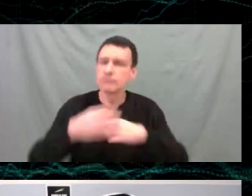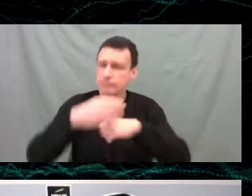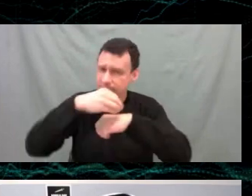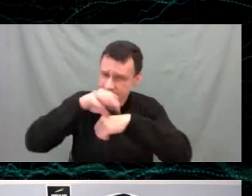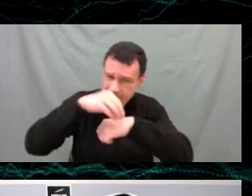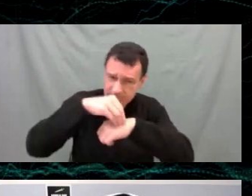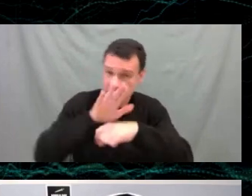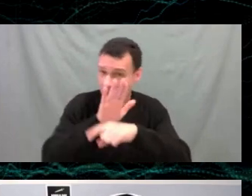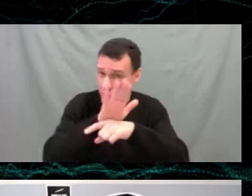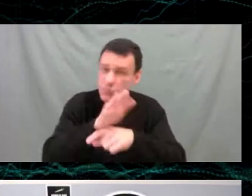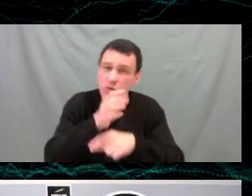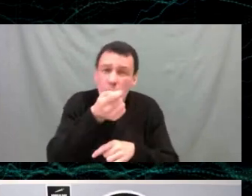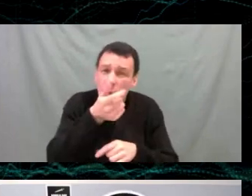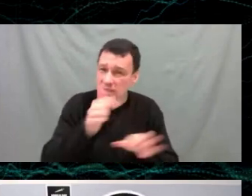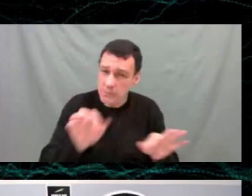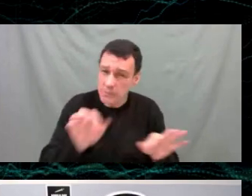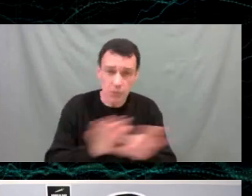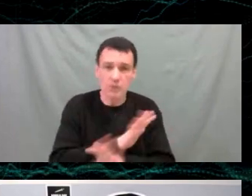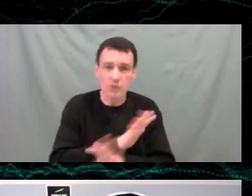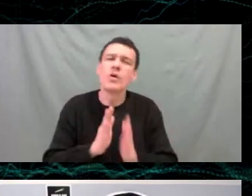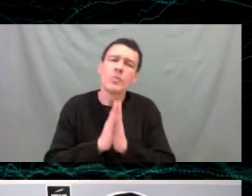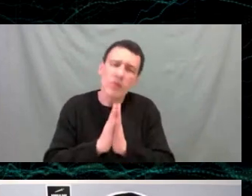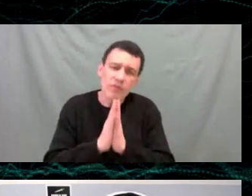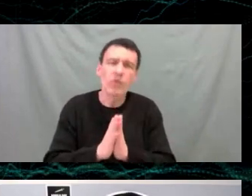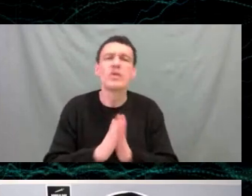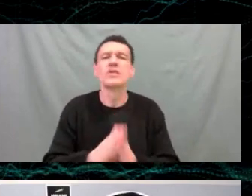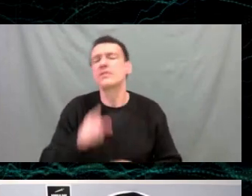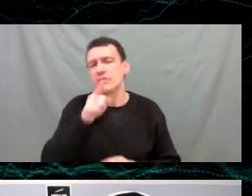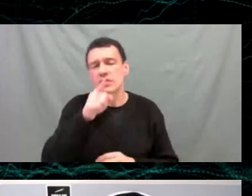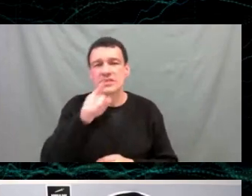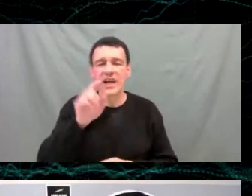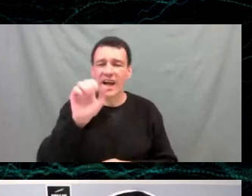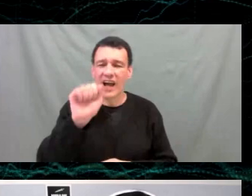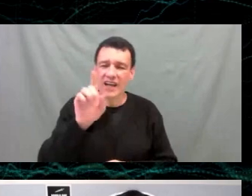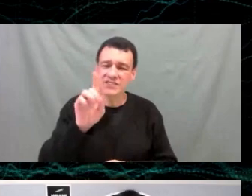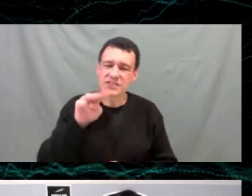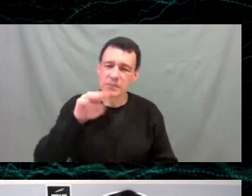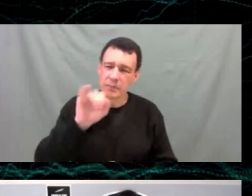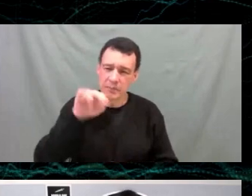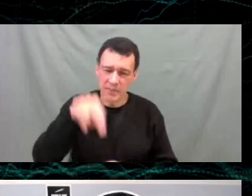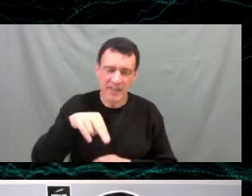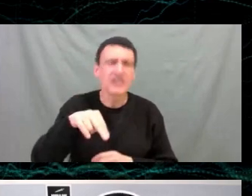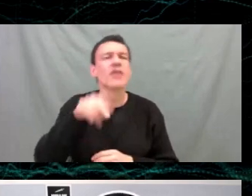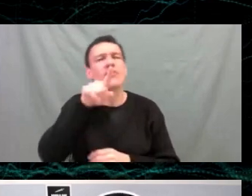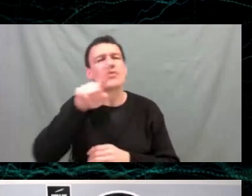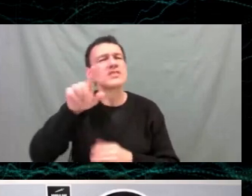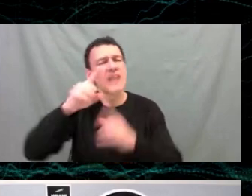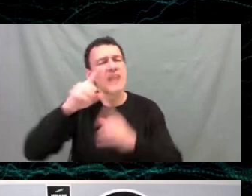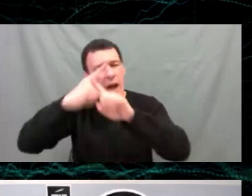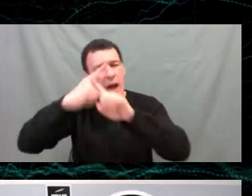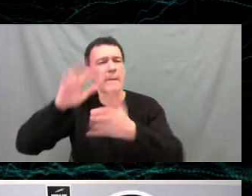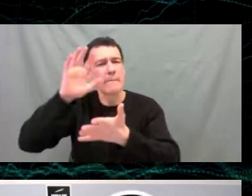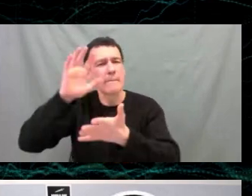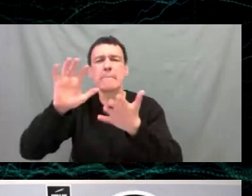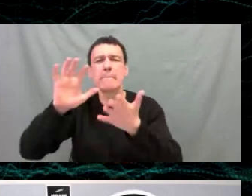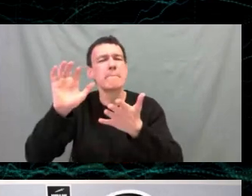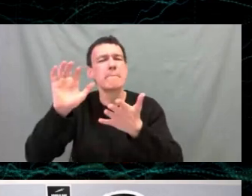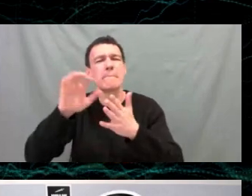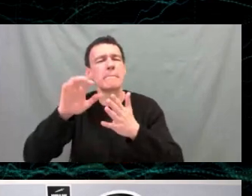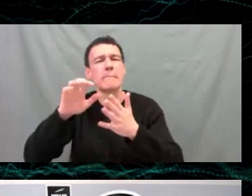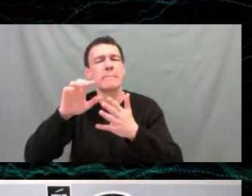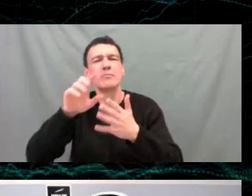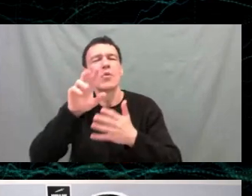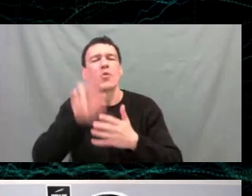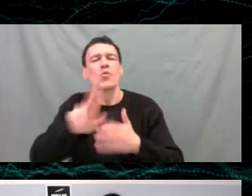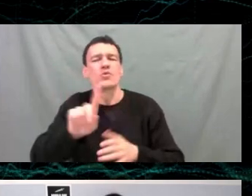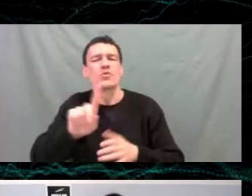um conselho que eu dou: desabilite o admin user, tá? E isso vai facilitar super a auditoria do ambiente. Então, se você tem mais de um administrador,